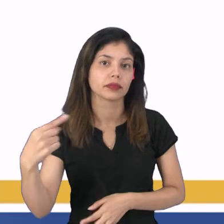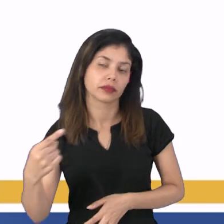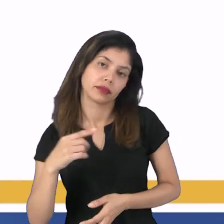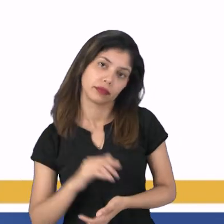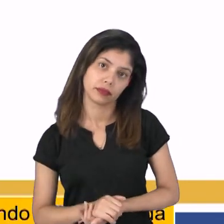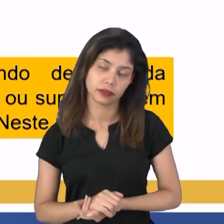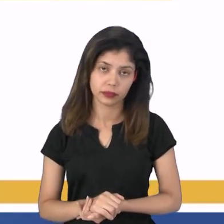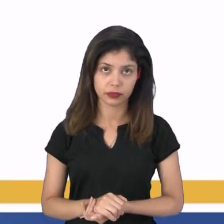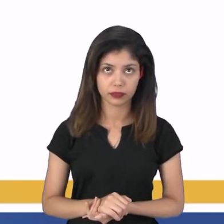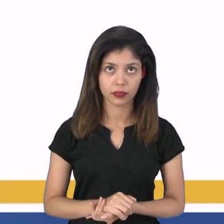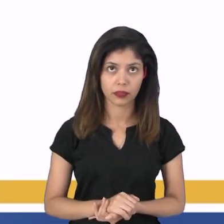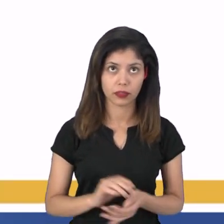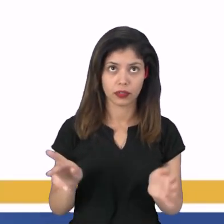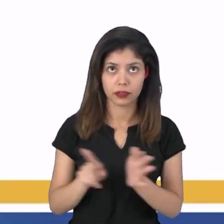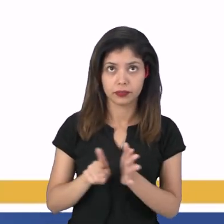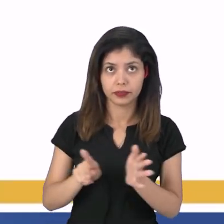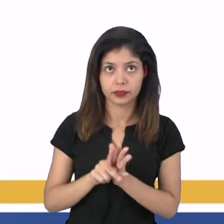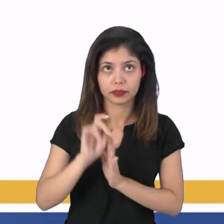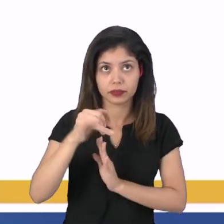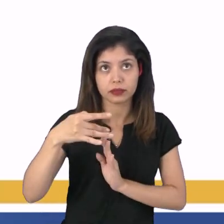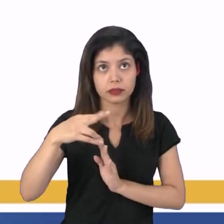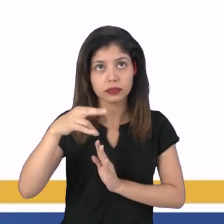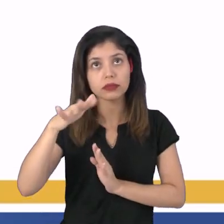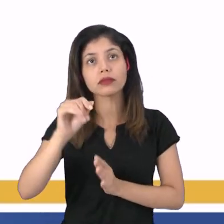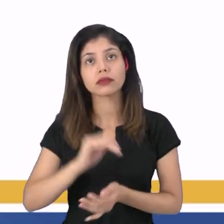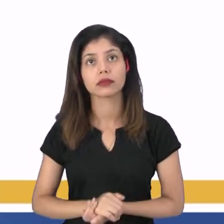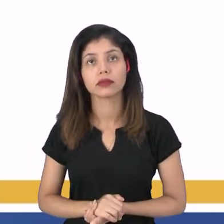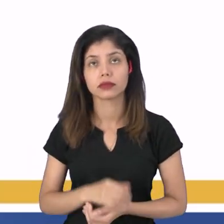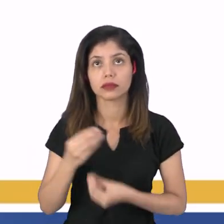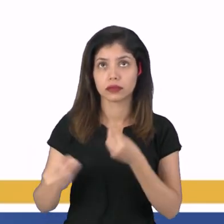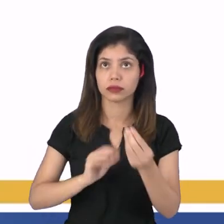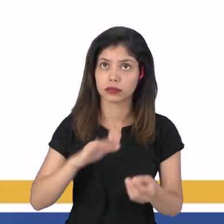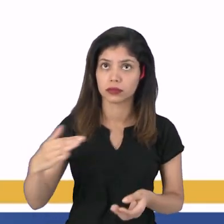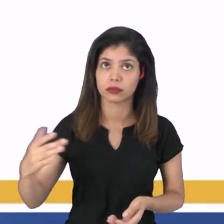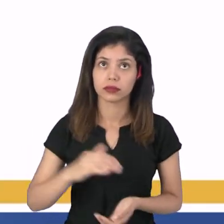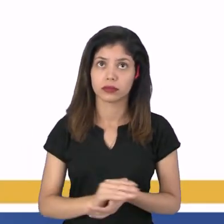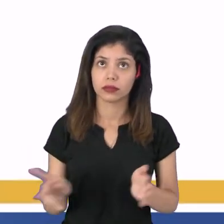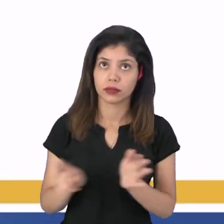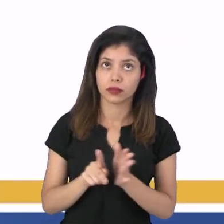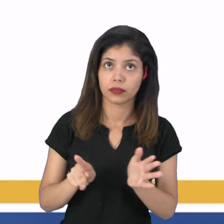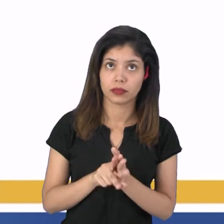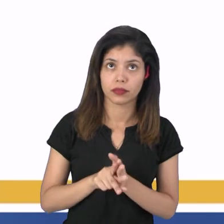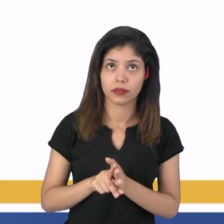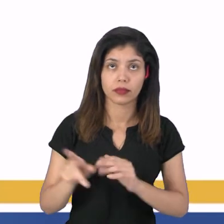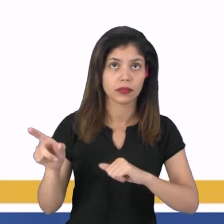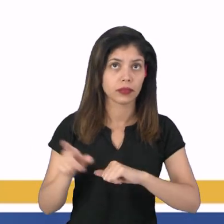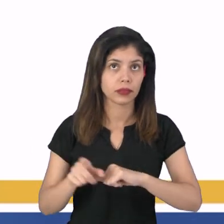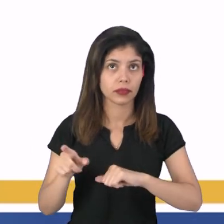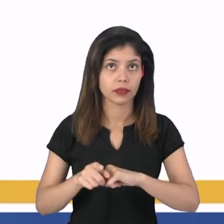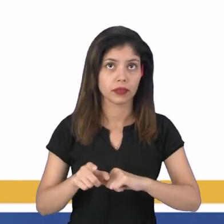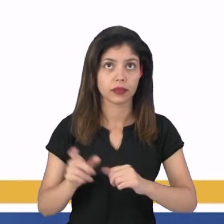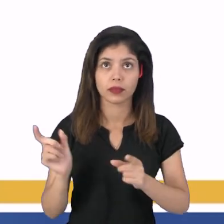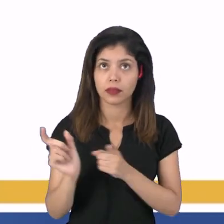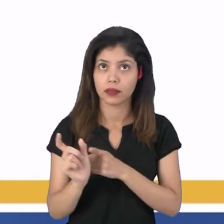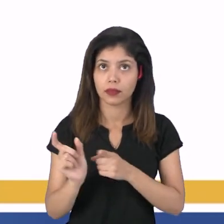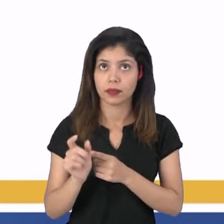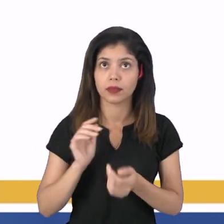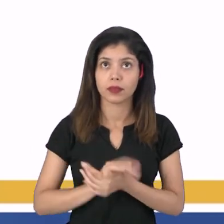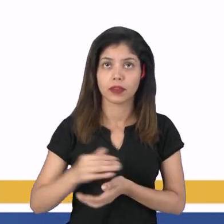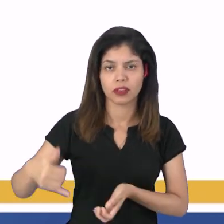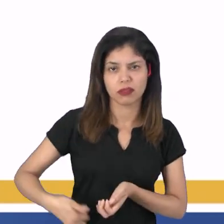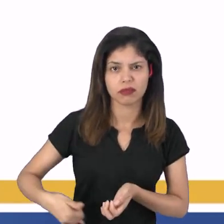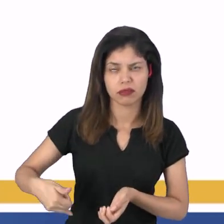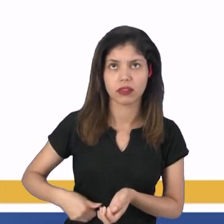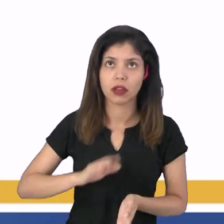próxima, que é a derivação imprópria. Tá? A derivação imprópria ocorre quando determinada palavra, sem sofrer qualquer acréscimo ou supressão em